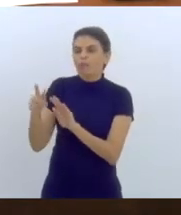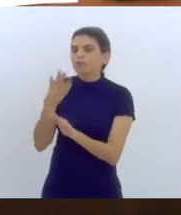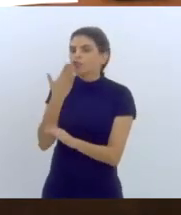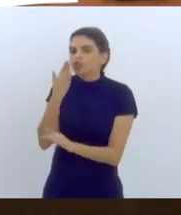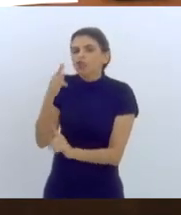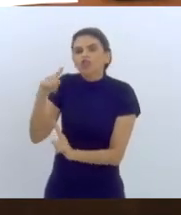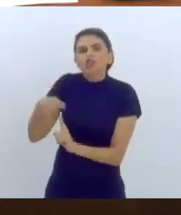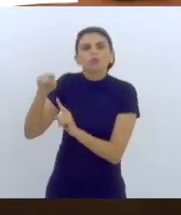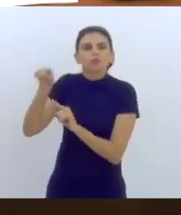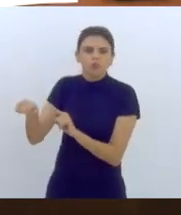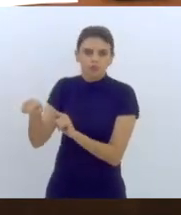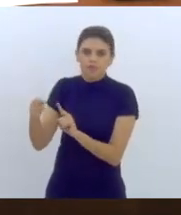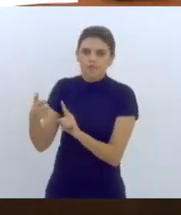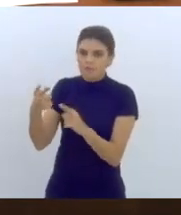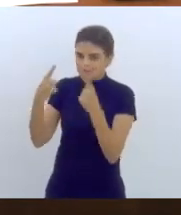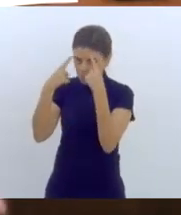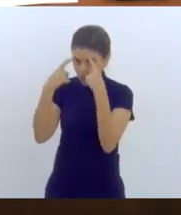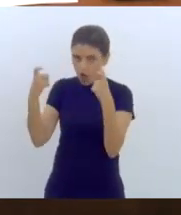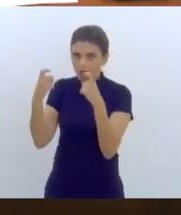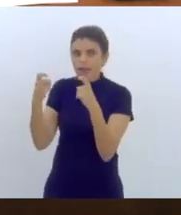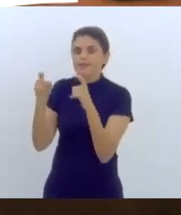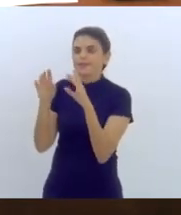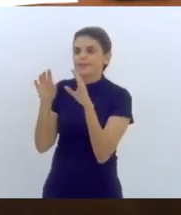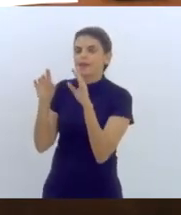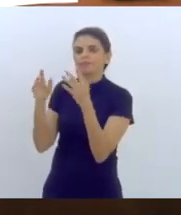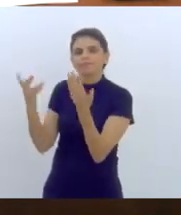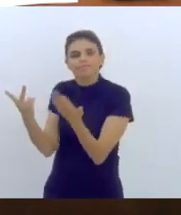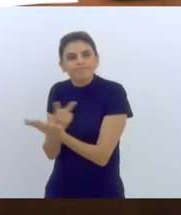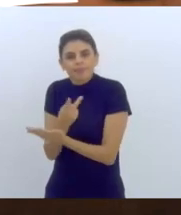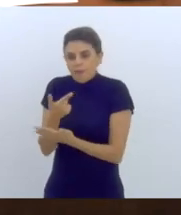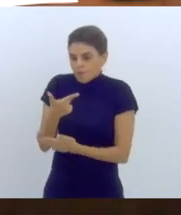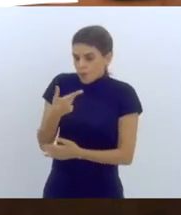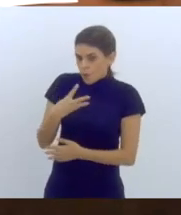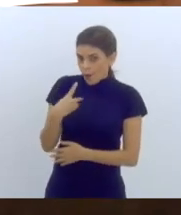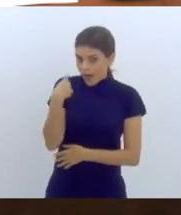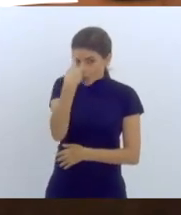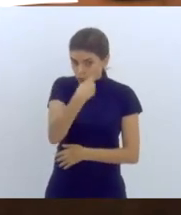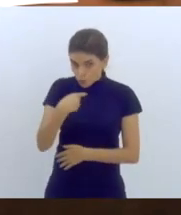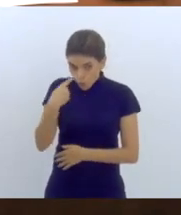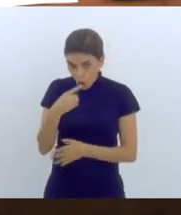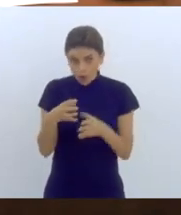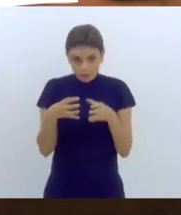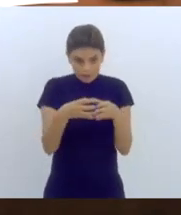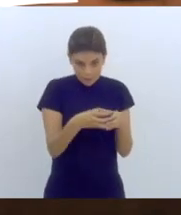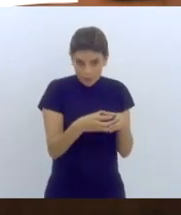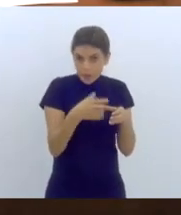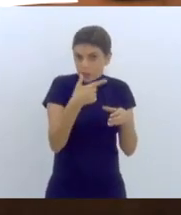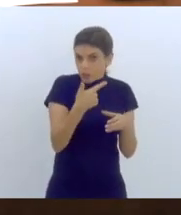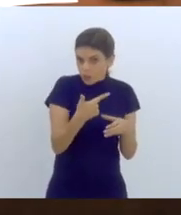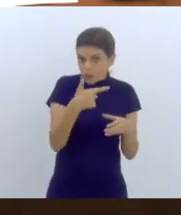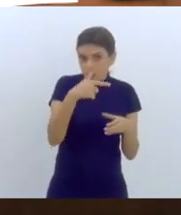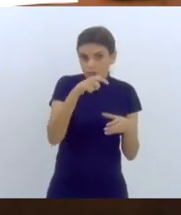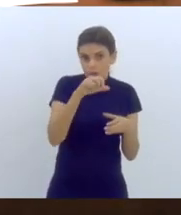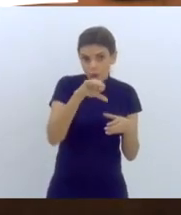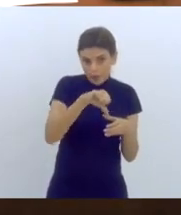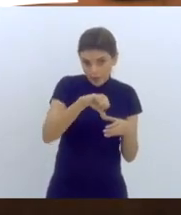de violência. E, a cada 24 horas, 299 mulheres são